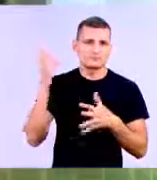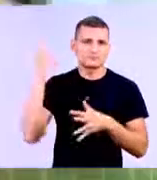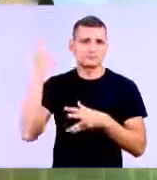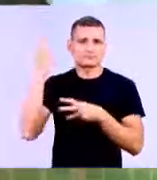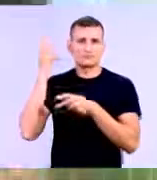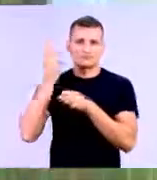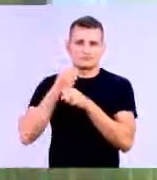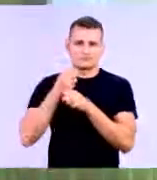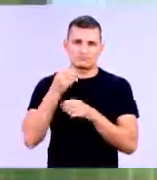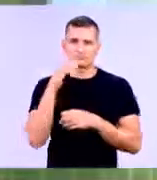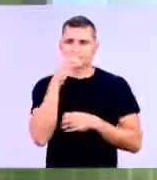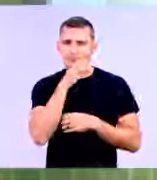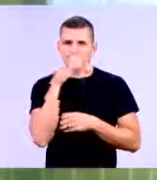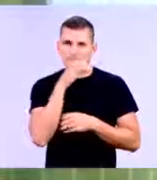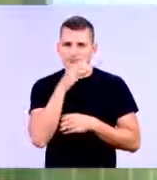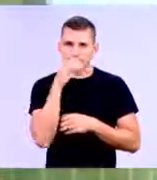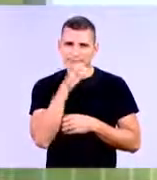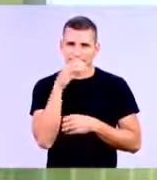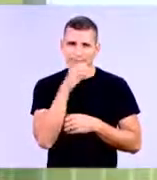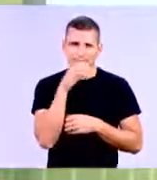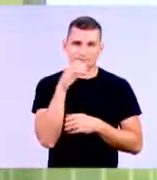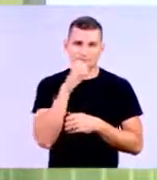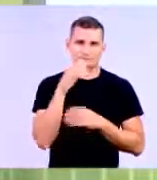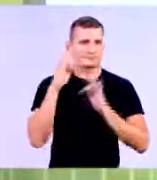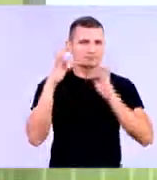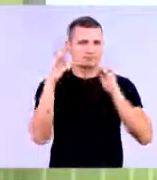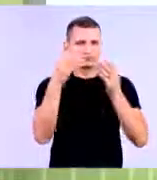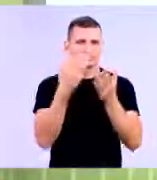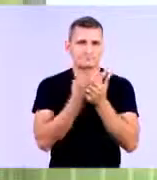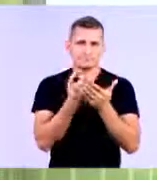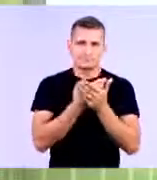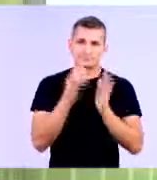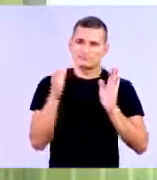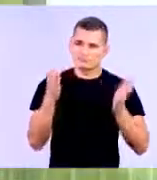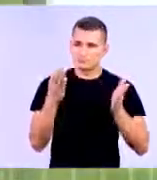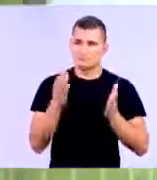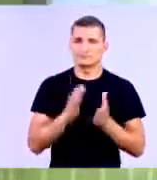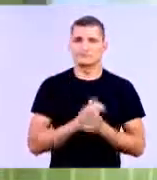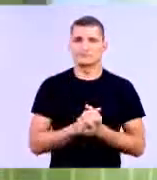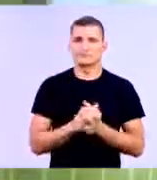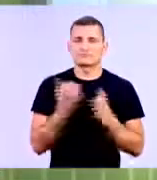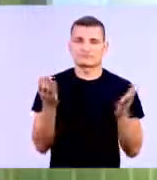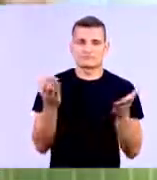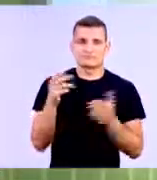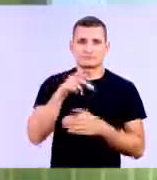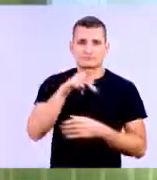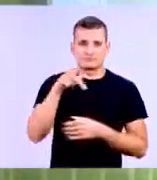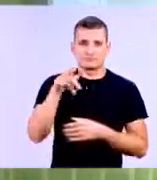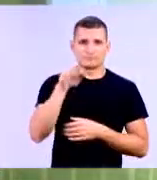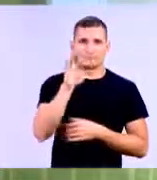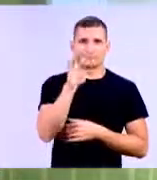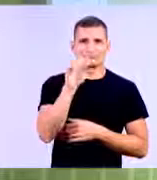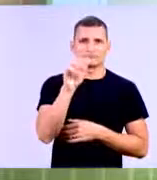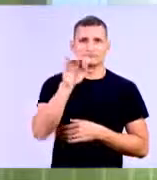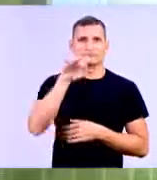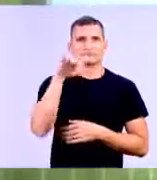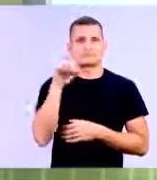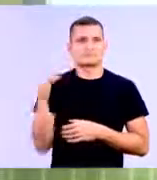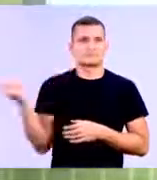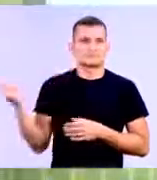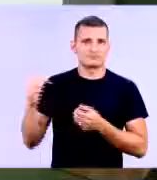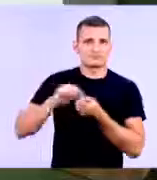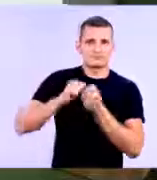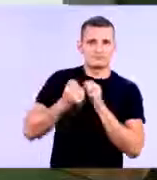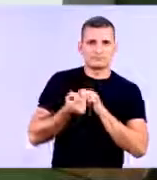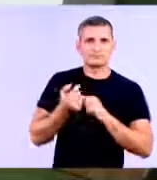um furacão, né? Muito rápido de todas as aulas que nós tivemos, né? E hoje o professor Fábio que estava se adaptando aqui comigo, né,